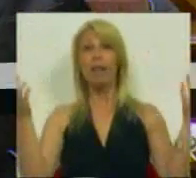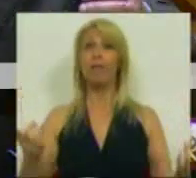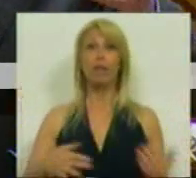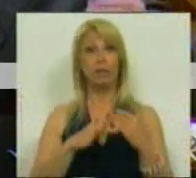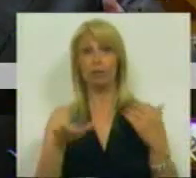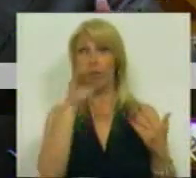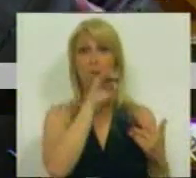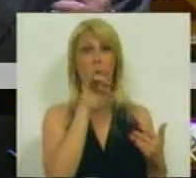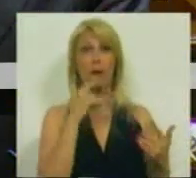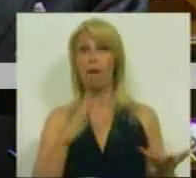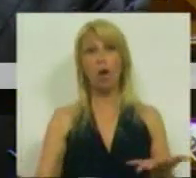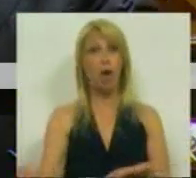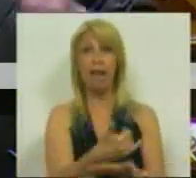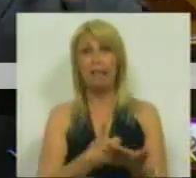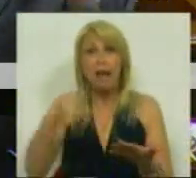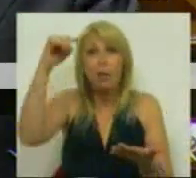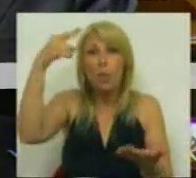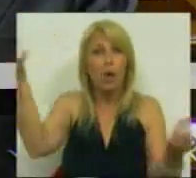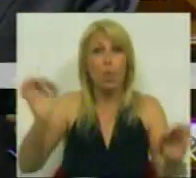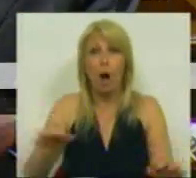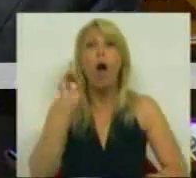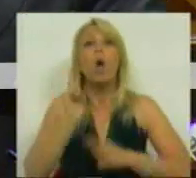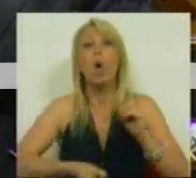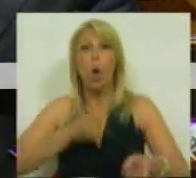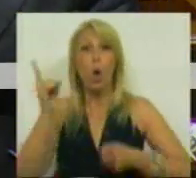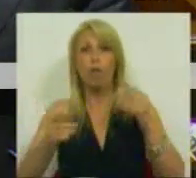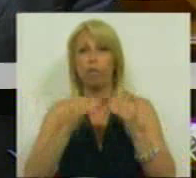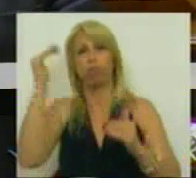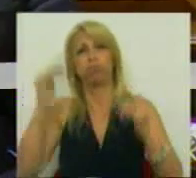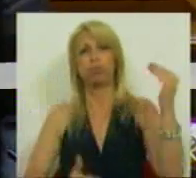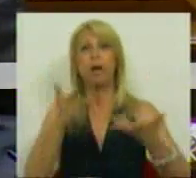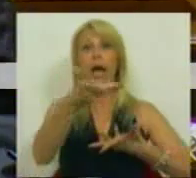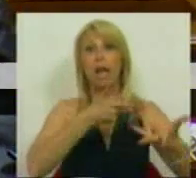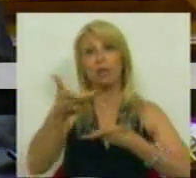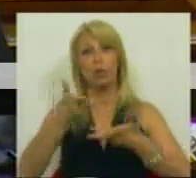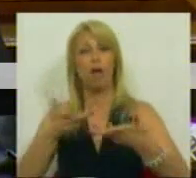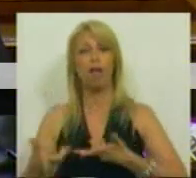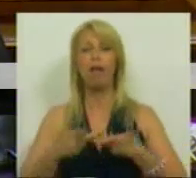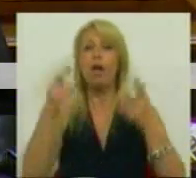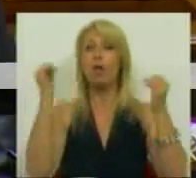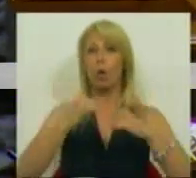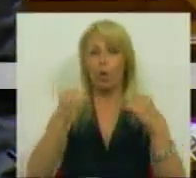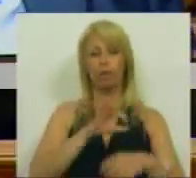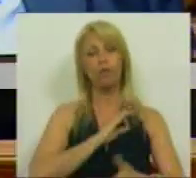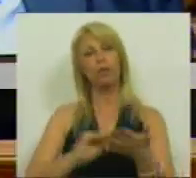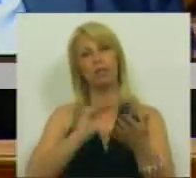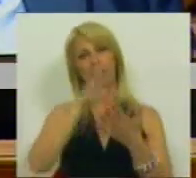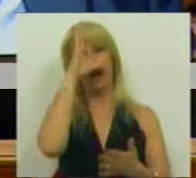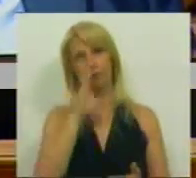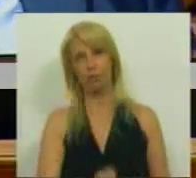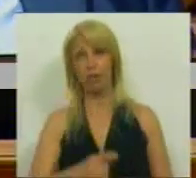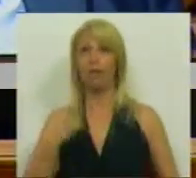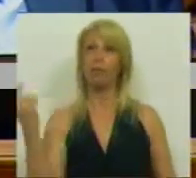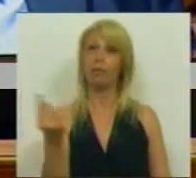traz um único dado acerca daquilo que foi a desigualdade relacional nesse acordo. Sr. Secretário de Estado,